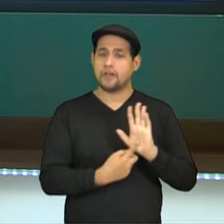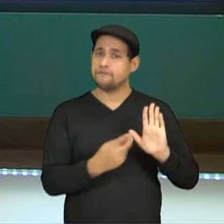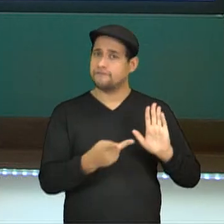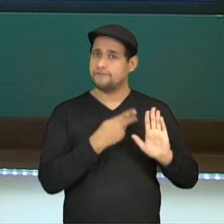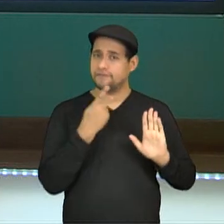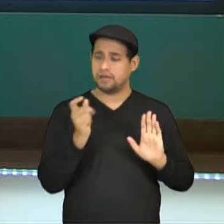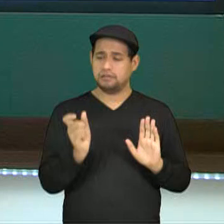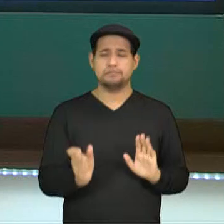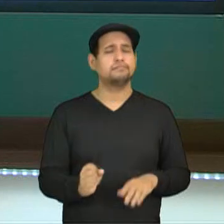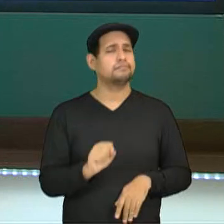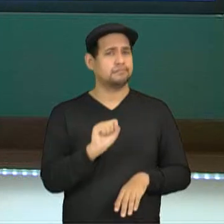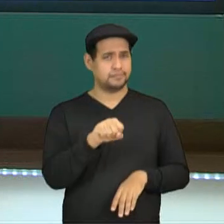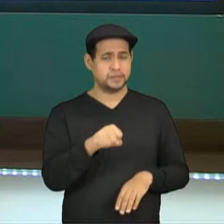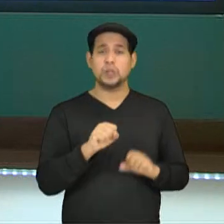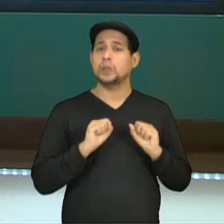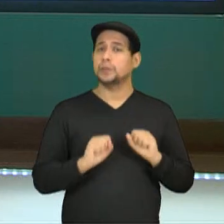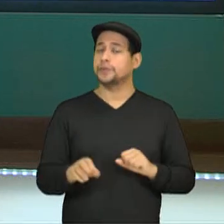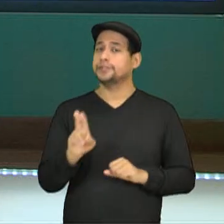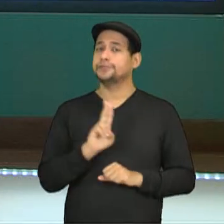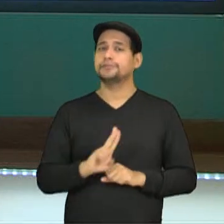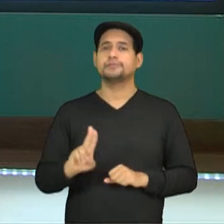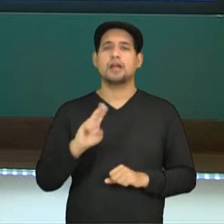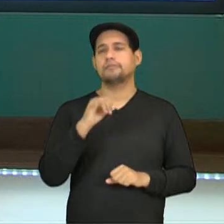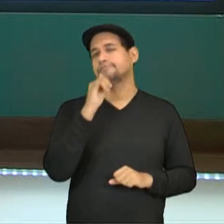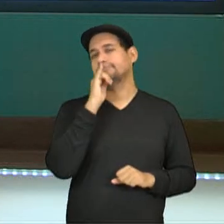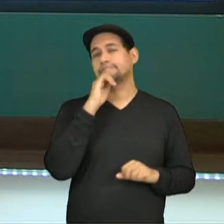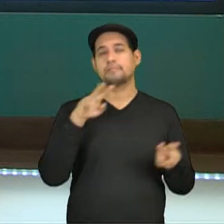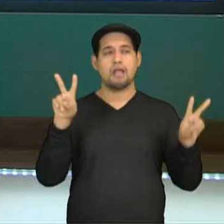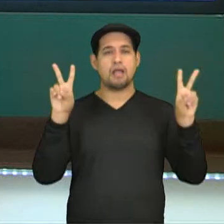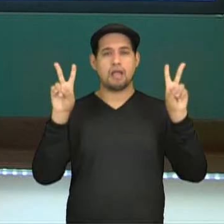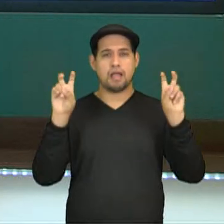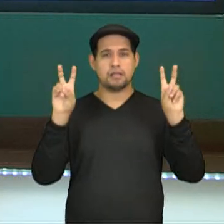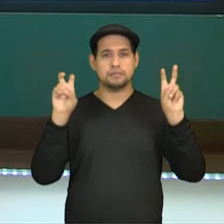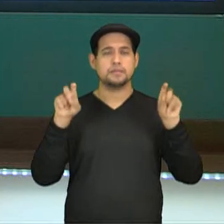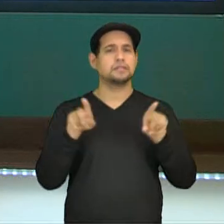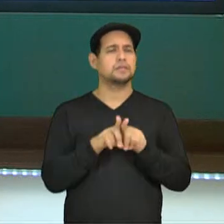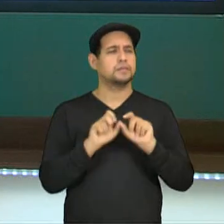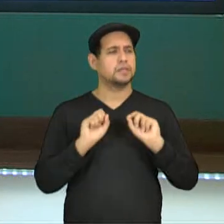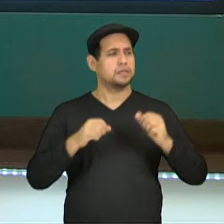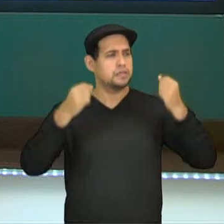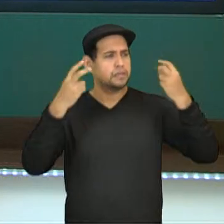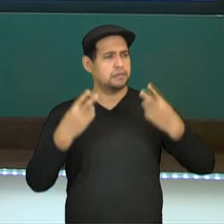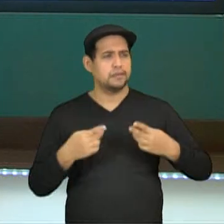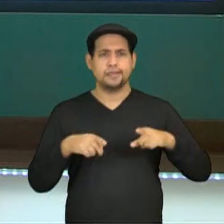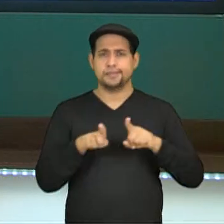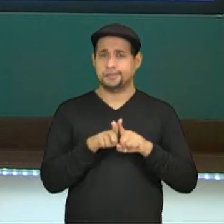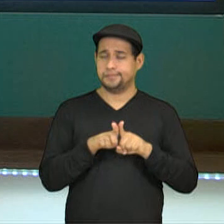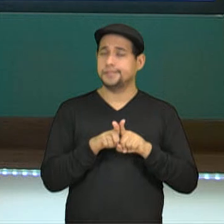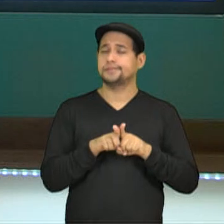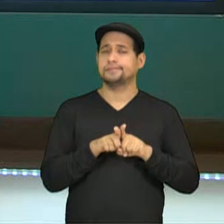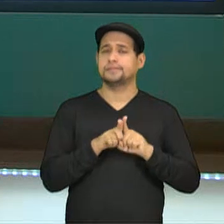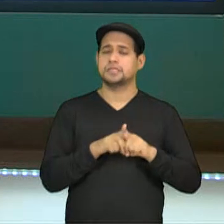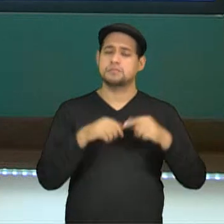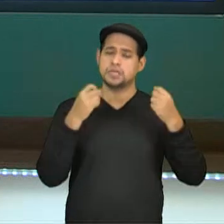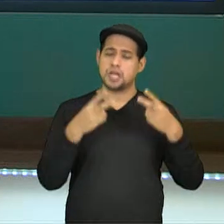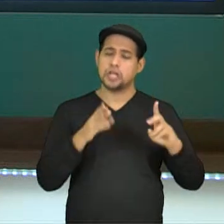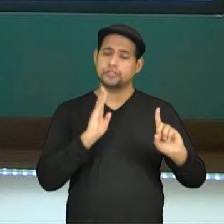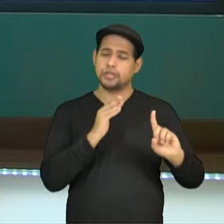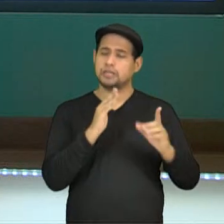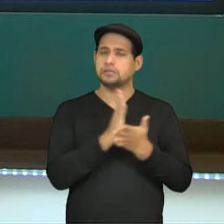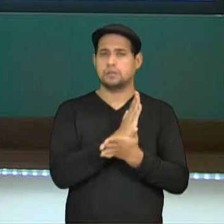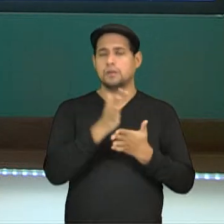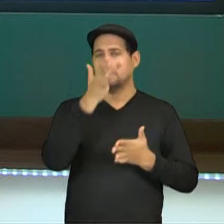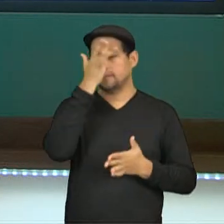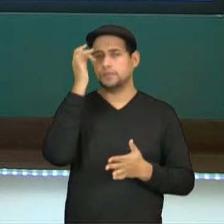Sim, nós poderíamos utilizar as aspas. As aspas também marca discurso direto, a fala direta de